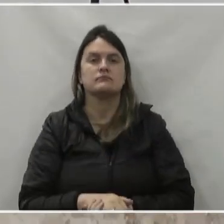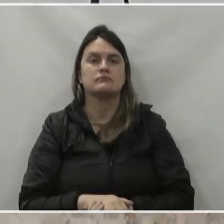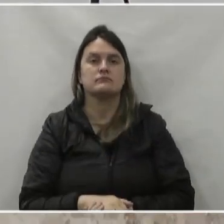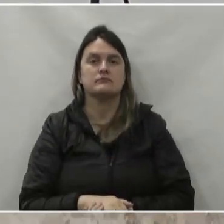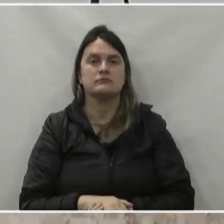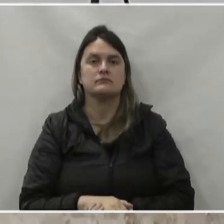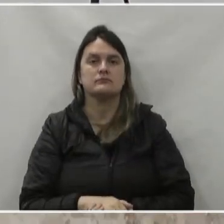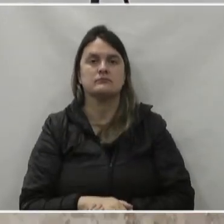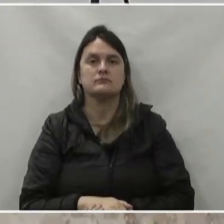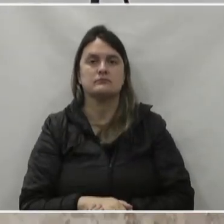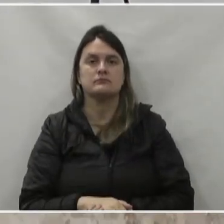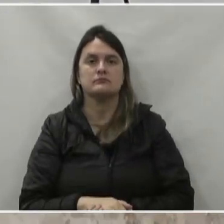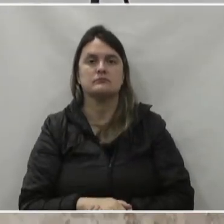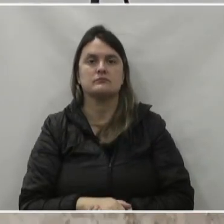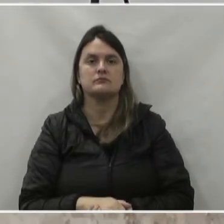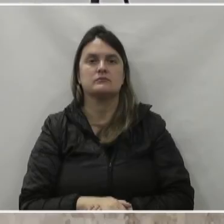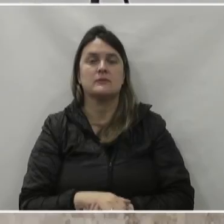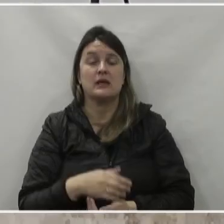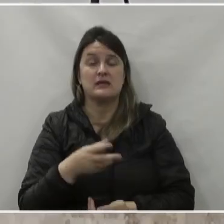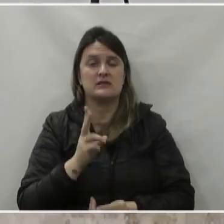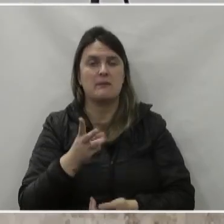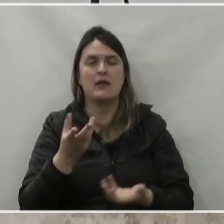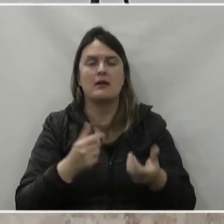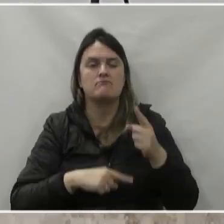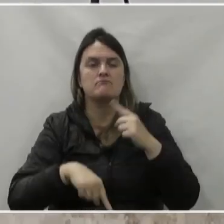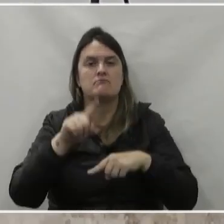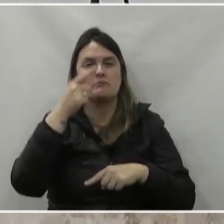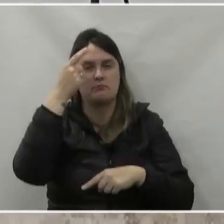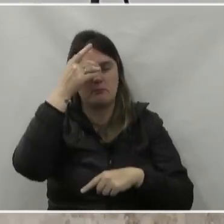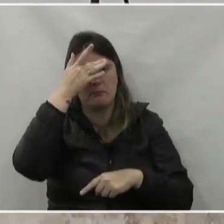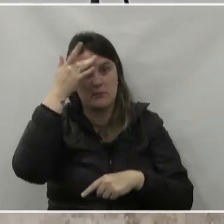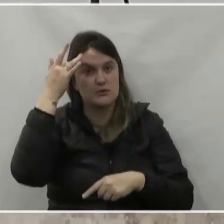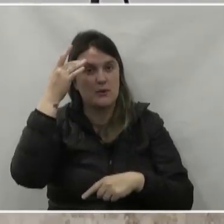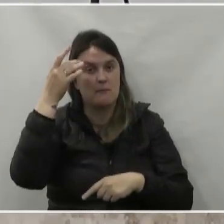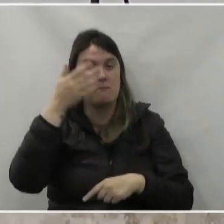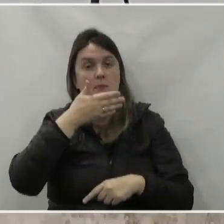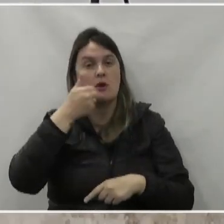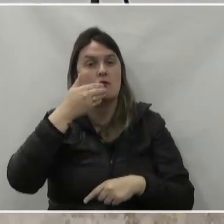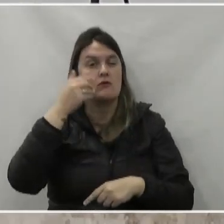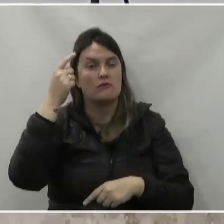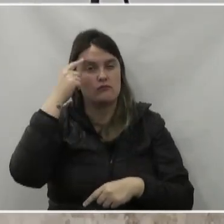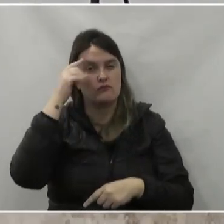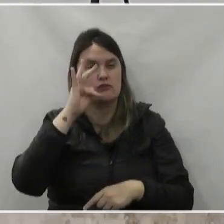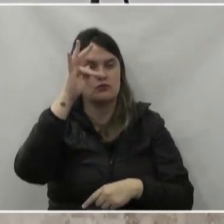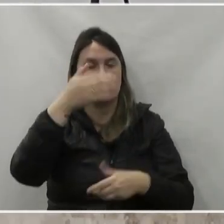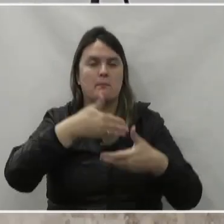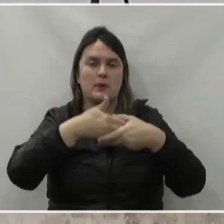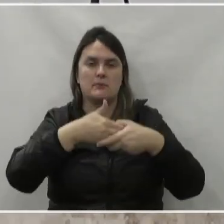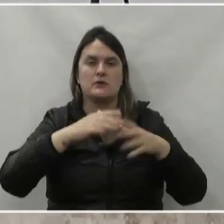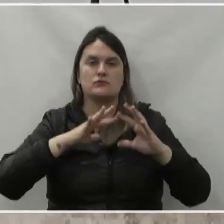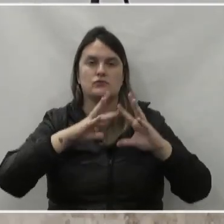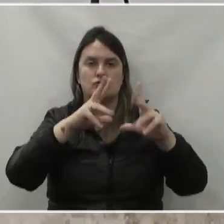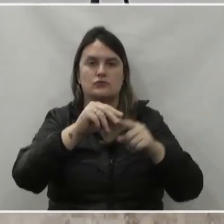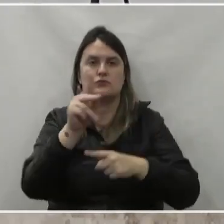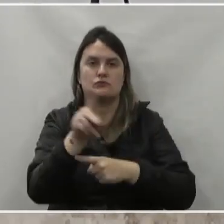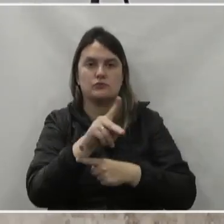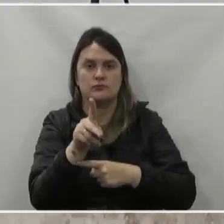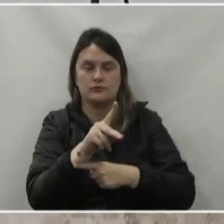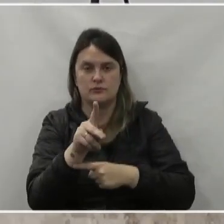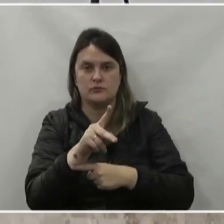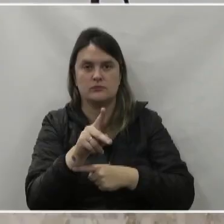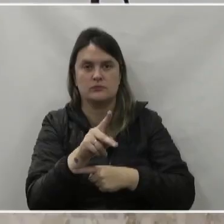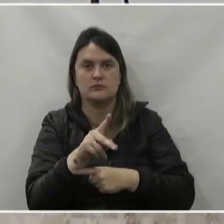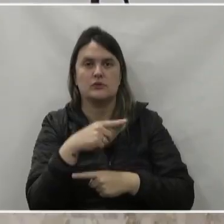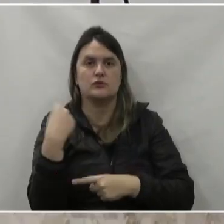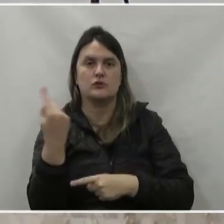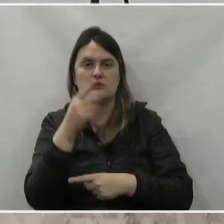sempre uma pessoa melhor para o futuro. Então, fica aqui meus parabéns a todos os professores aí